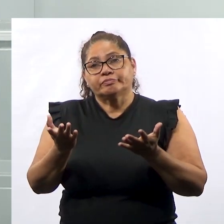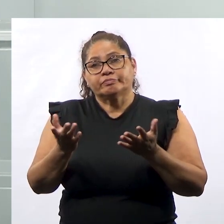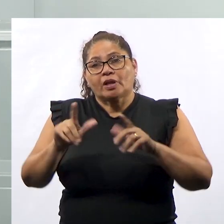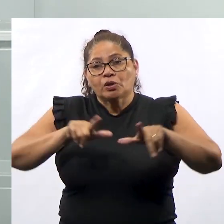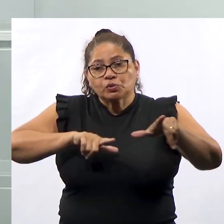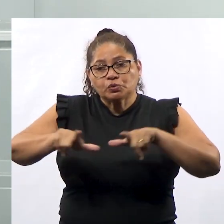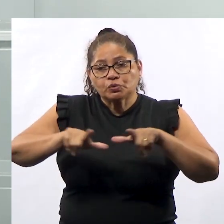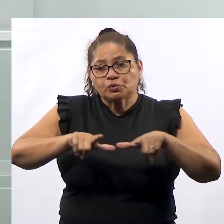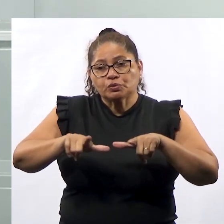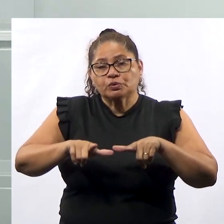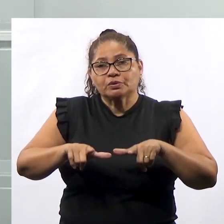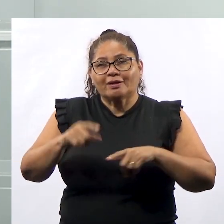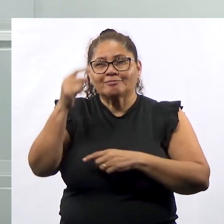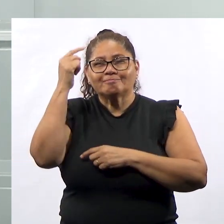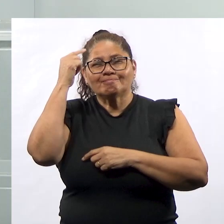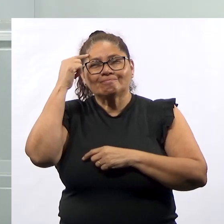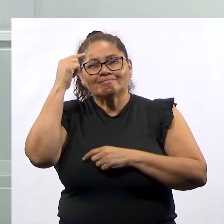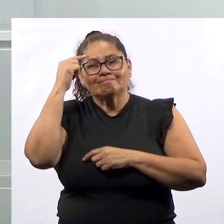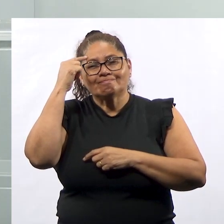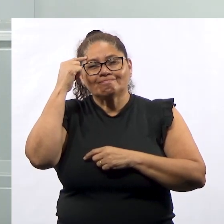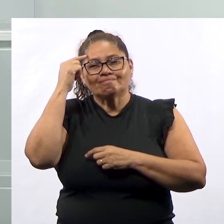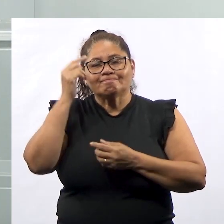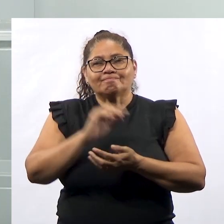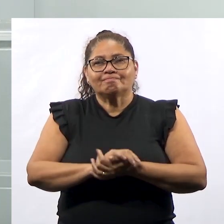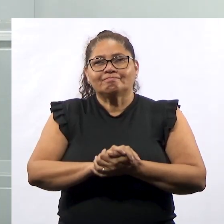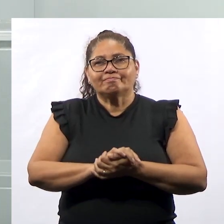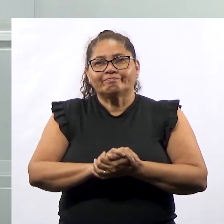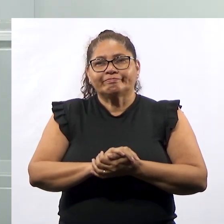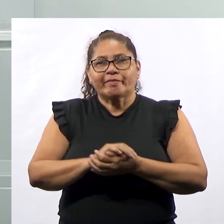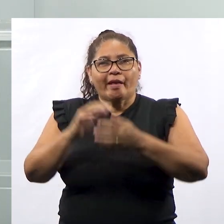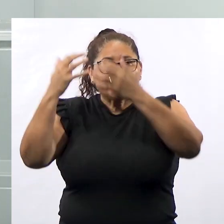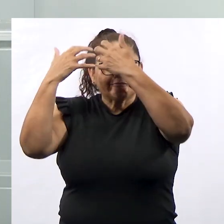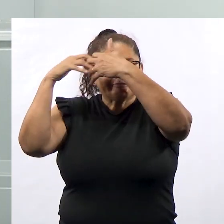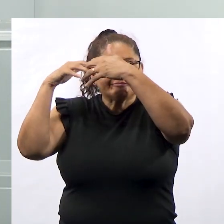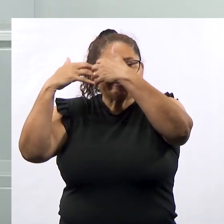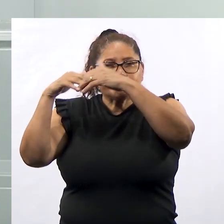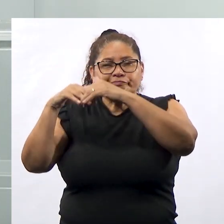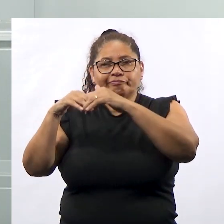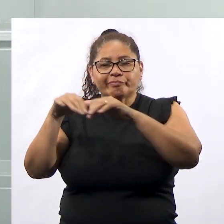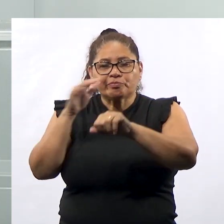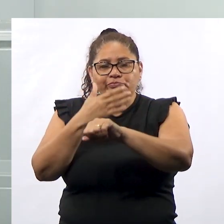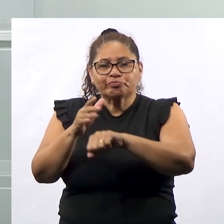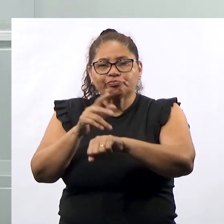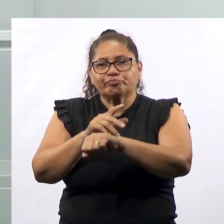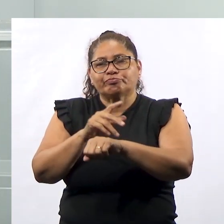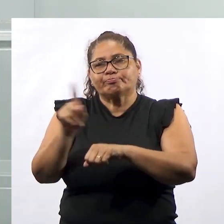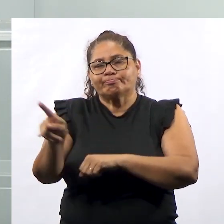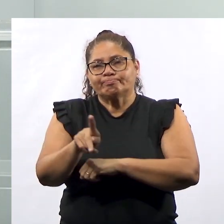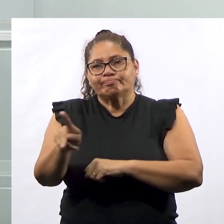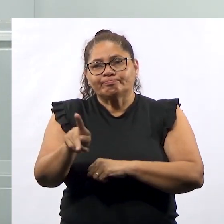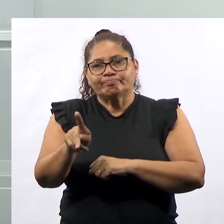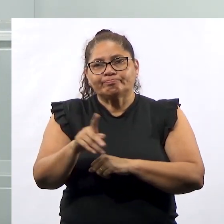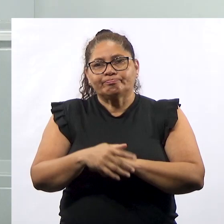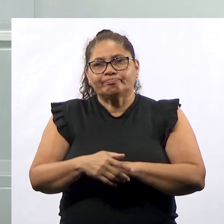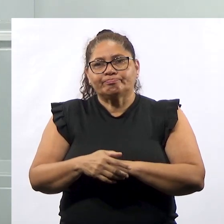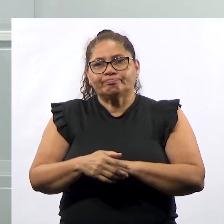um trabalho a ser pensado e a ser refletido a partir da prática do professor e da